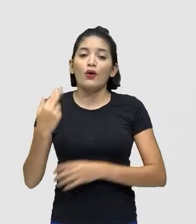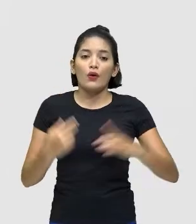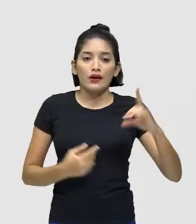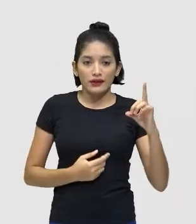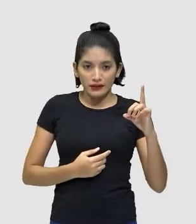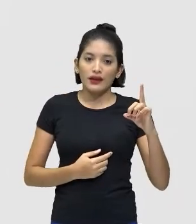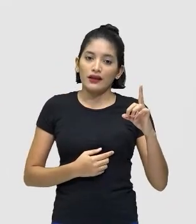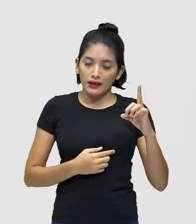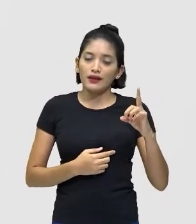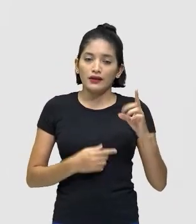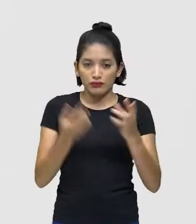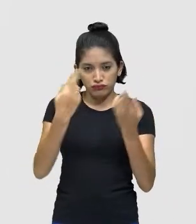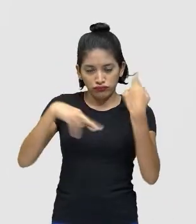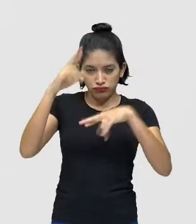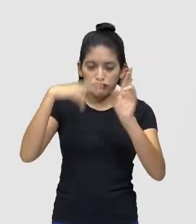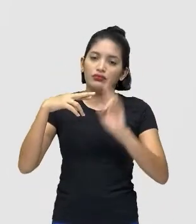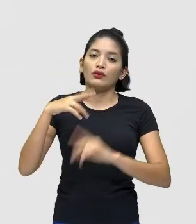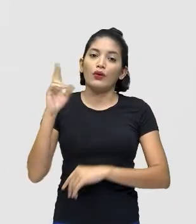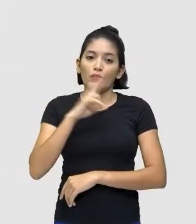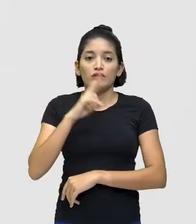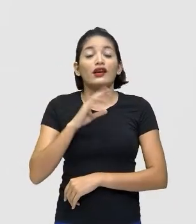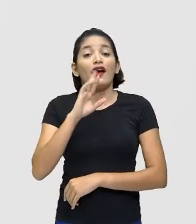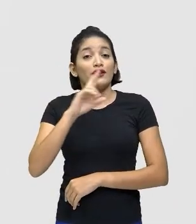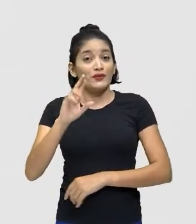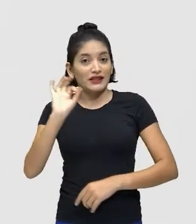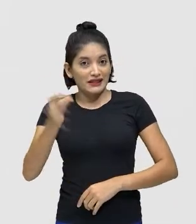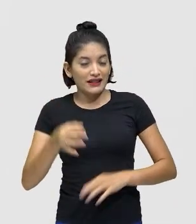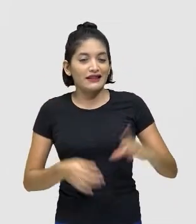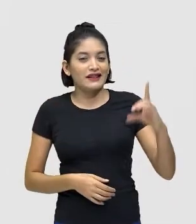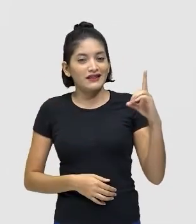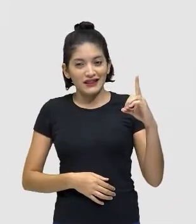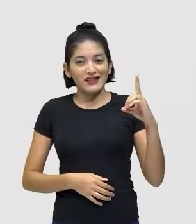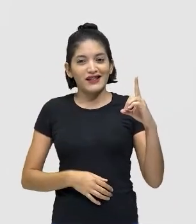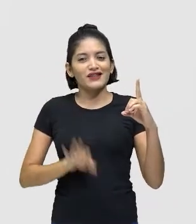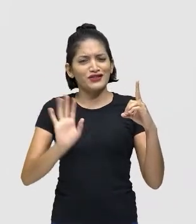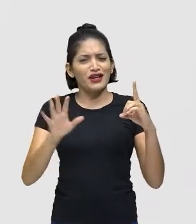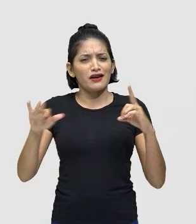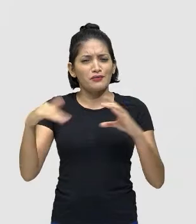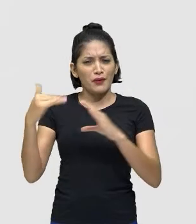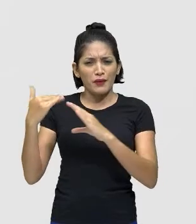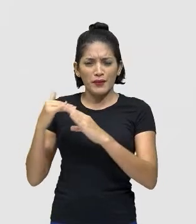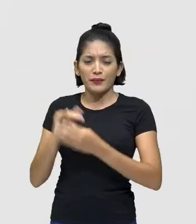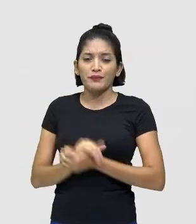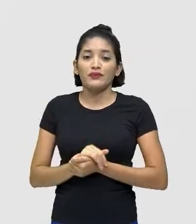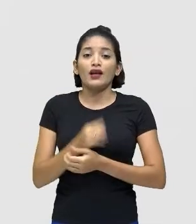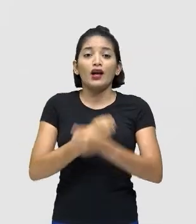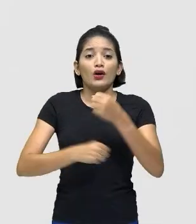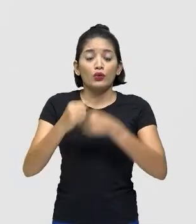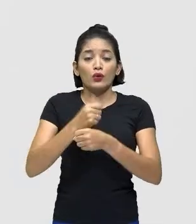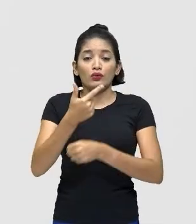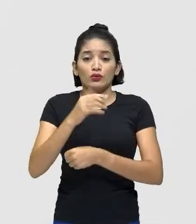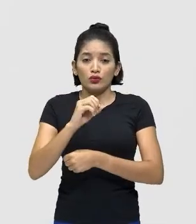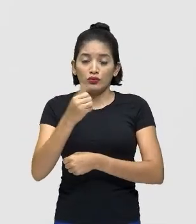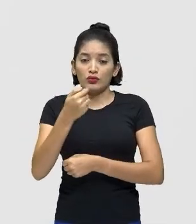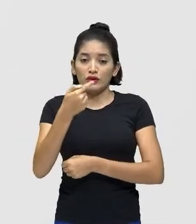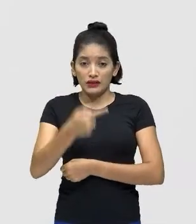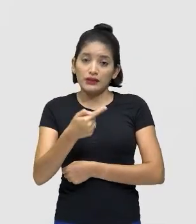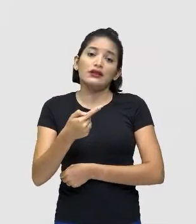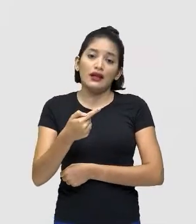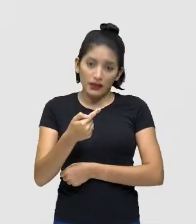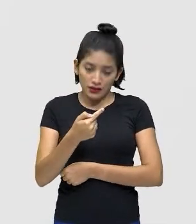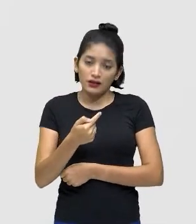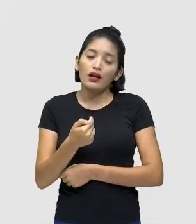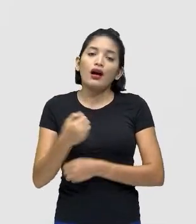Alternativa correta, a letra D, como vocês informaram a todos nós aqui. Em 2017, completou 100 anos da Revolução